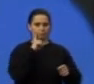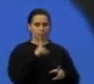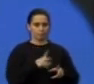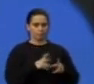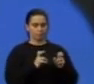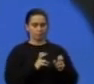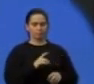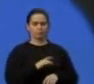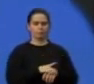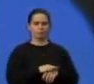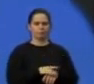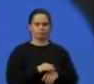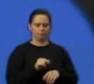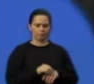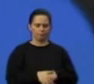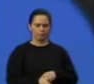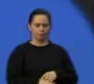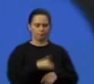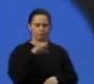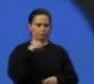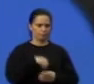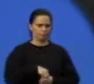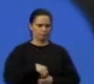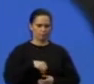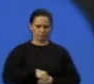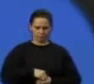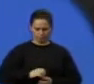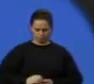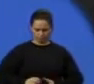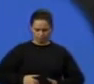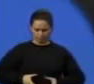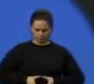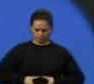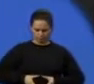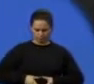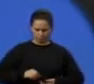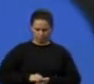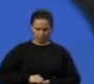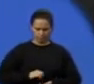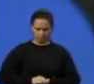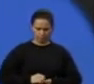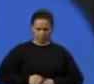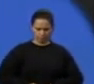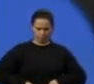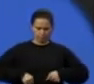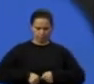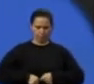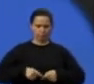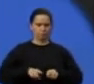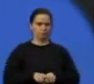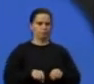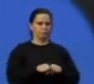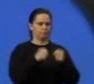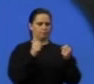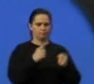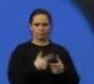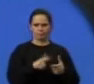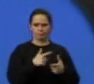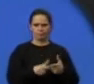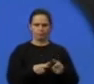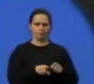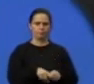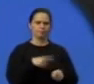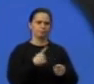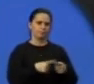ocorrer hemorragia dentro dessa cavidade. E as complicações, elas podem ser fatais. Até porque,